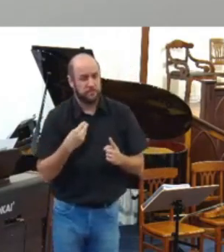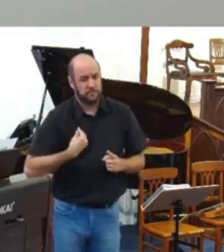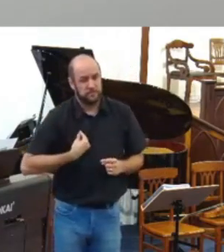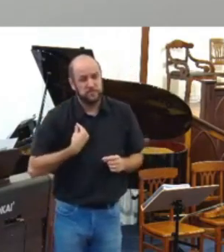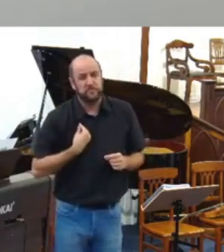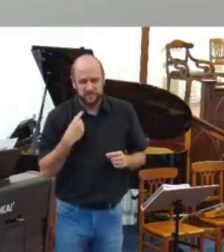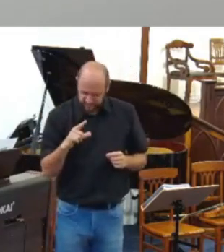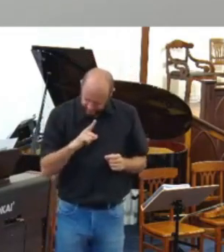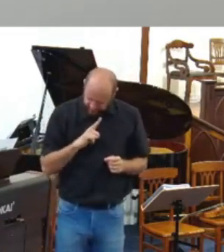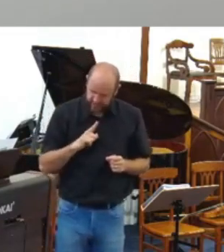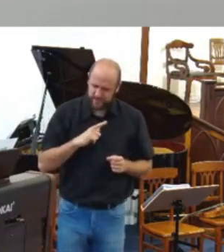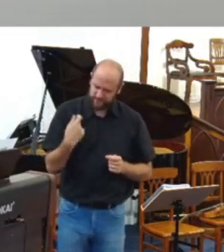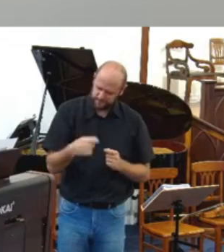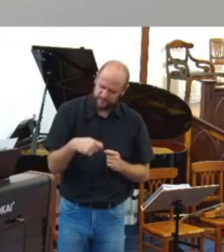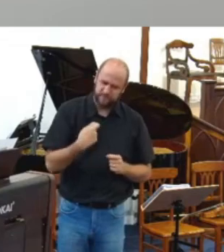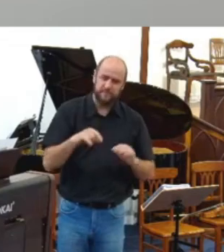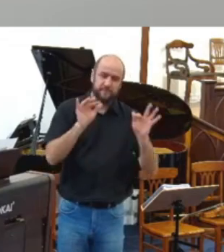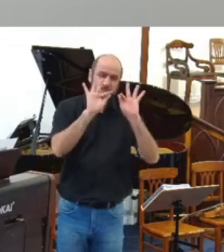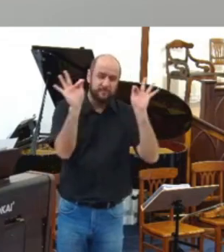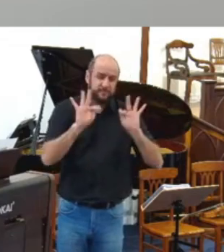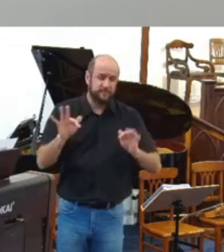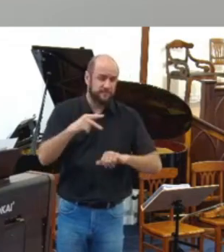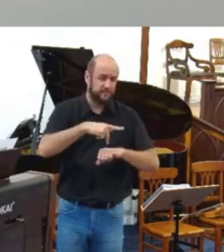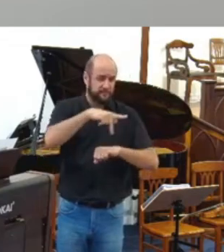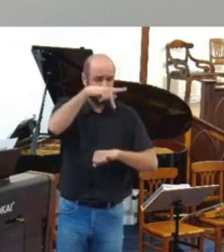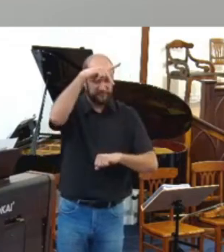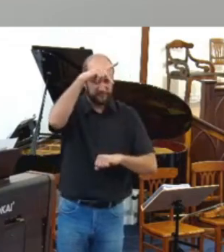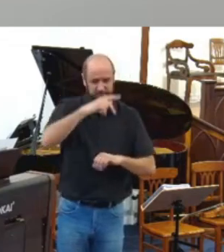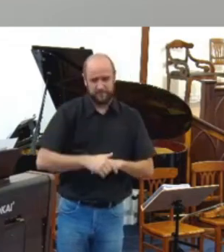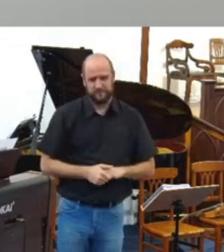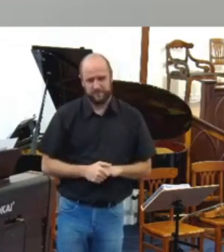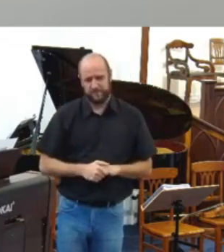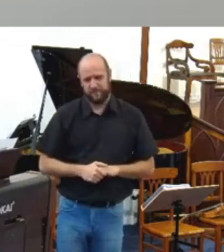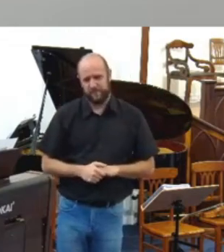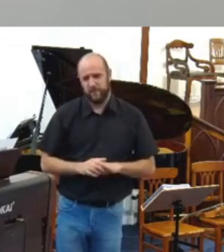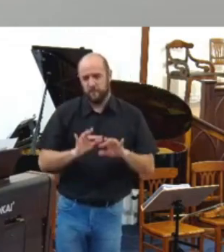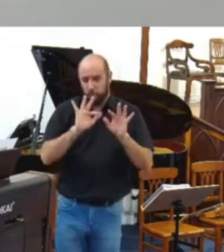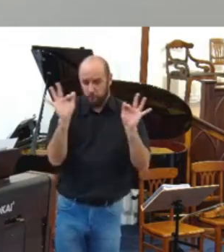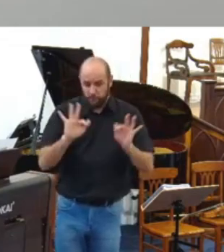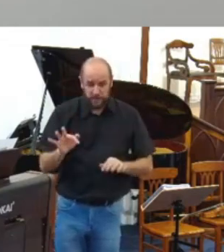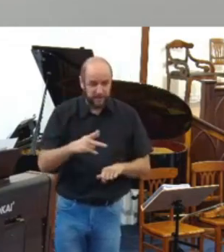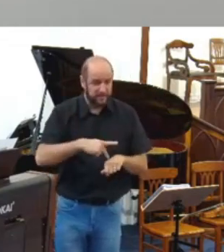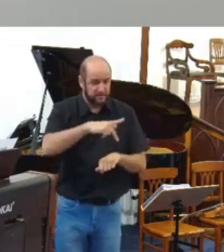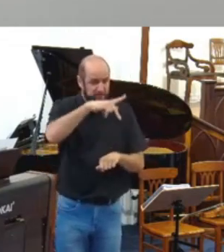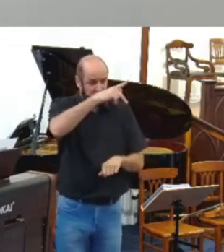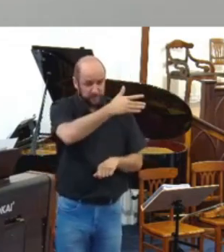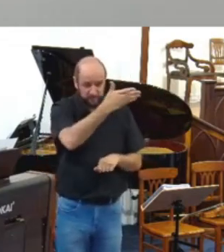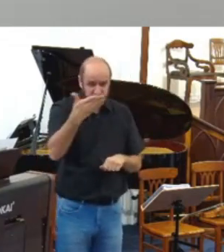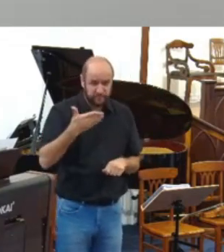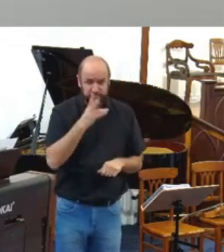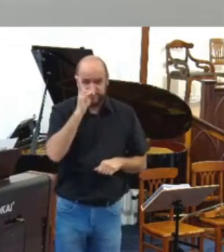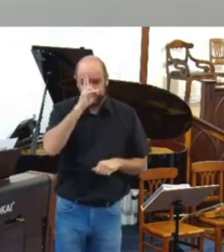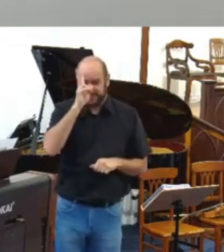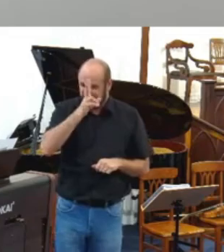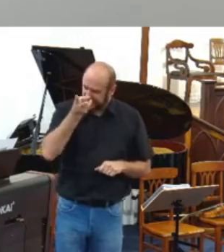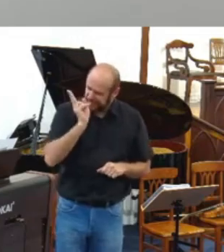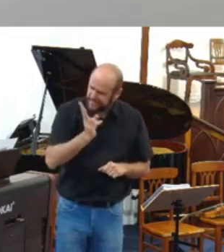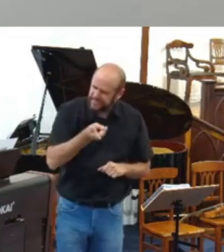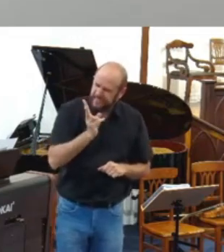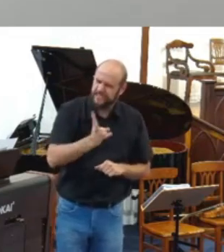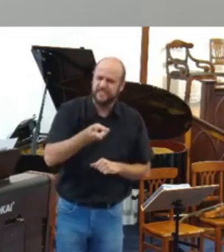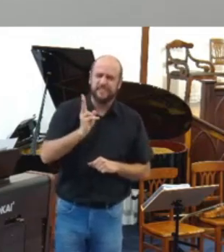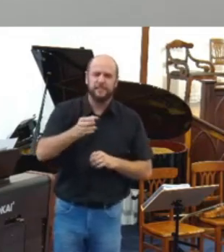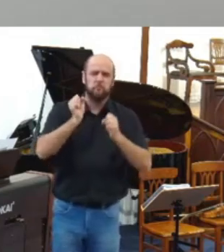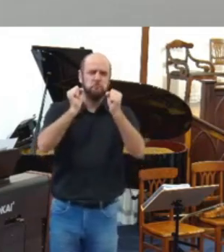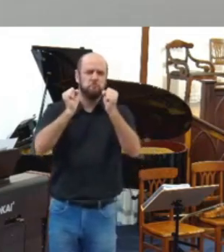vida, tenha esse propósito. Uma feliz Páscoa para você. Uma feliz Páscoa para você que nunca vai se esquecer do